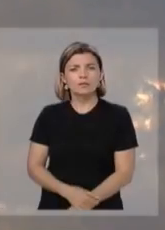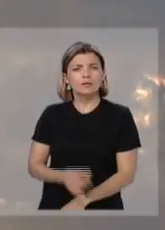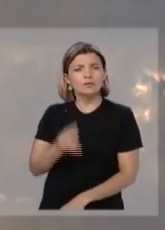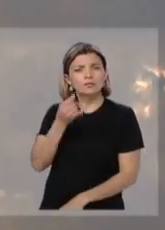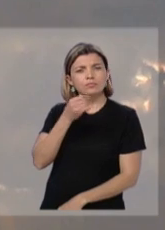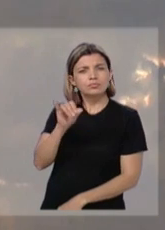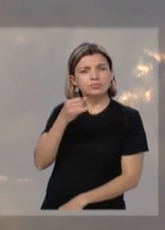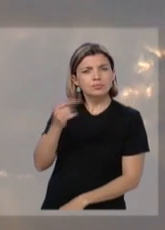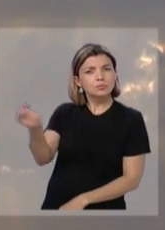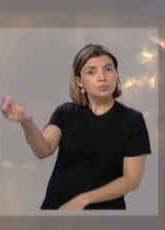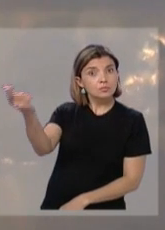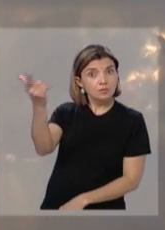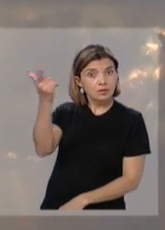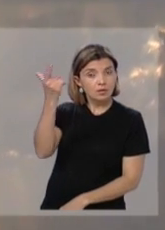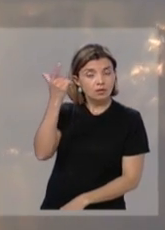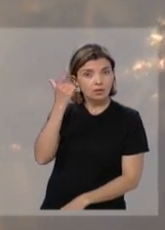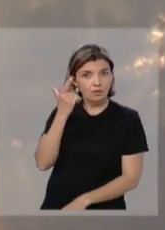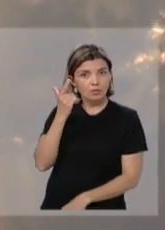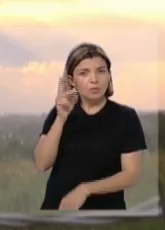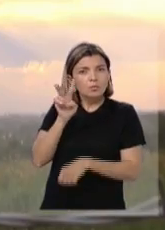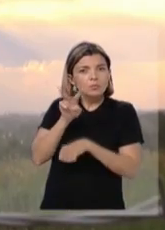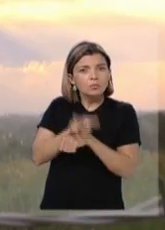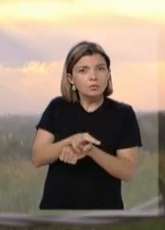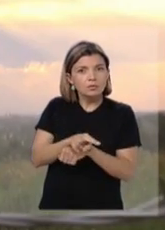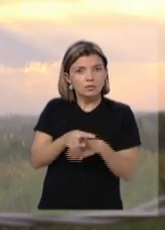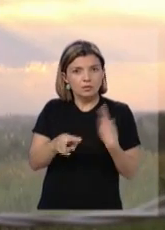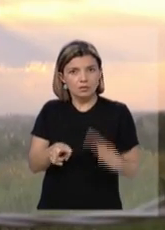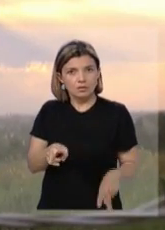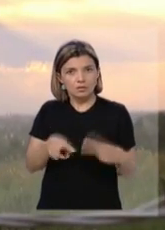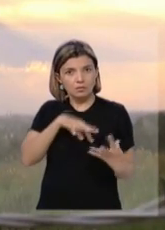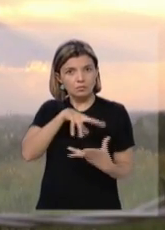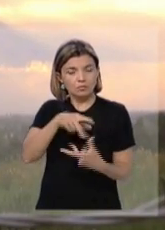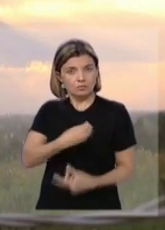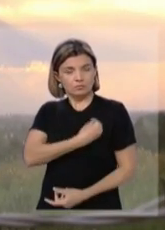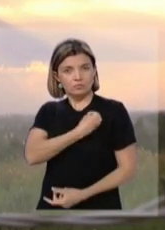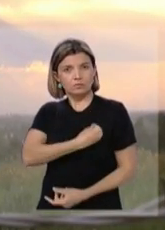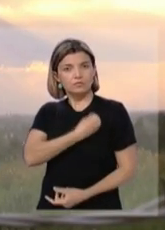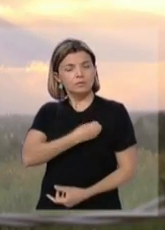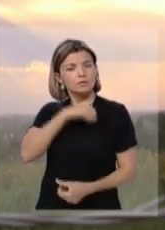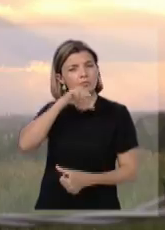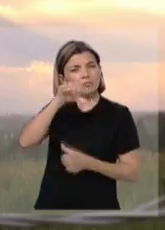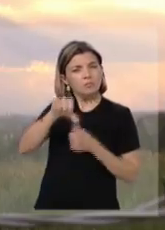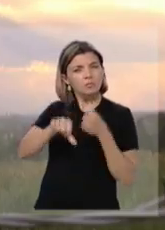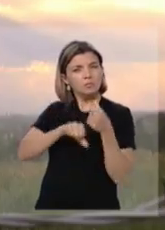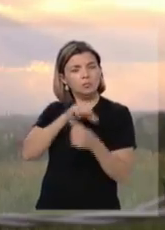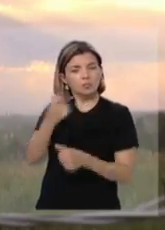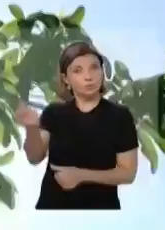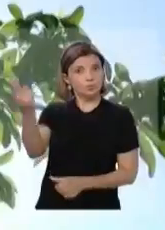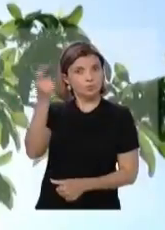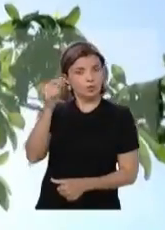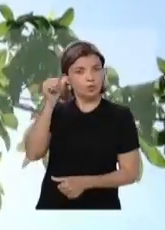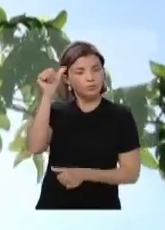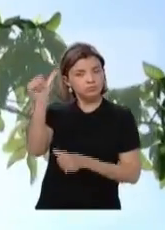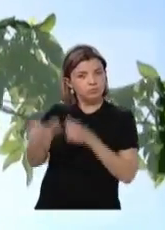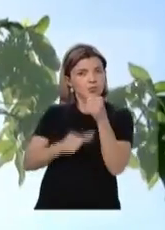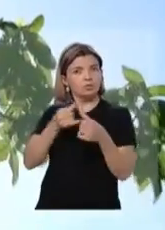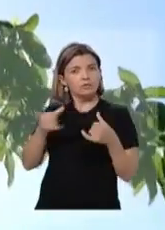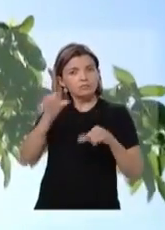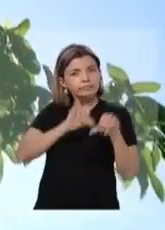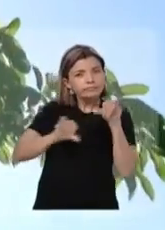A utilização da energia proveniente do Sol para a manutenção da vida, ou seja, transformação de